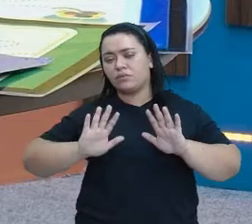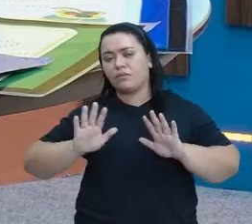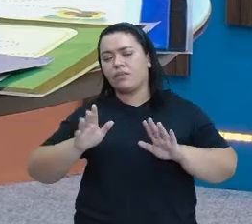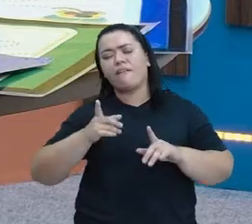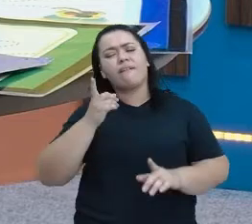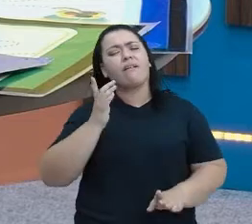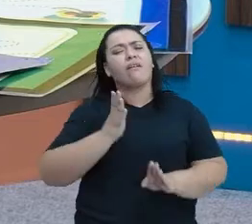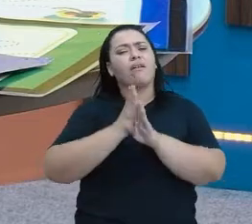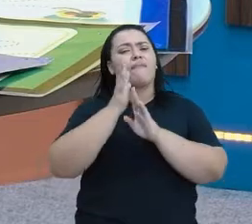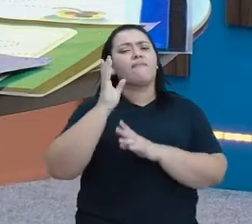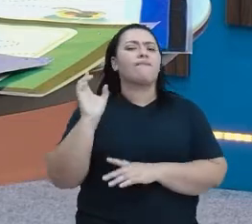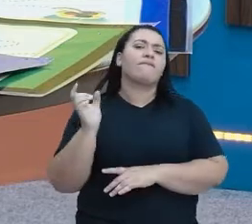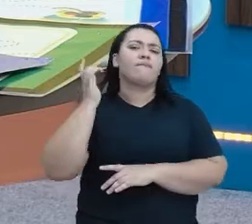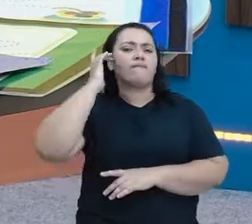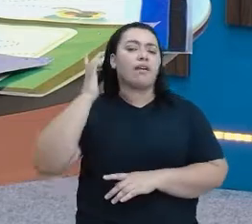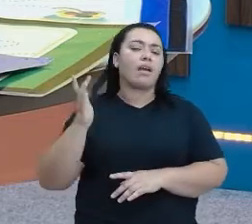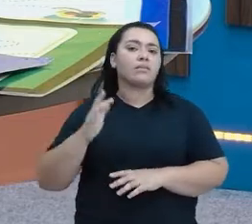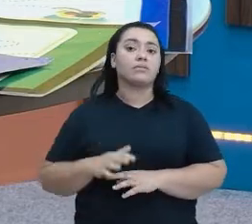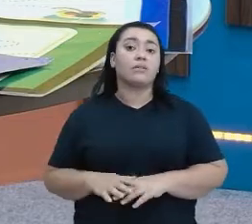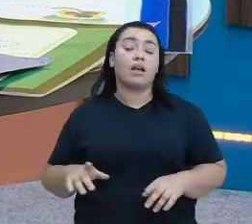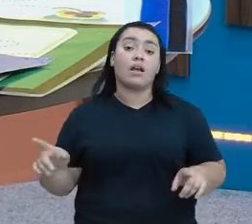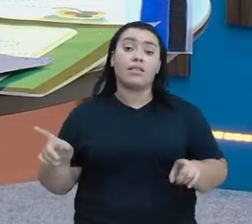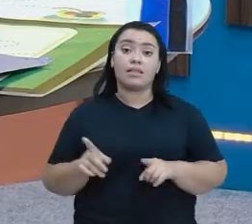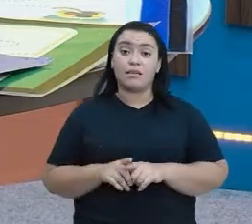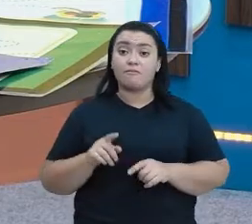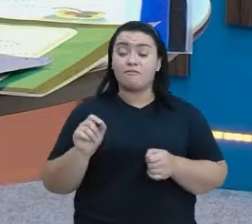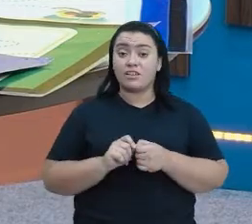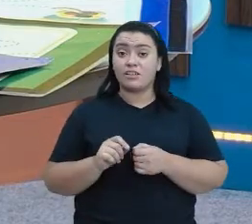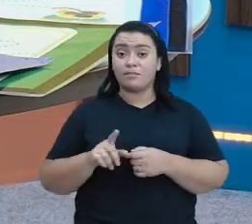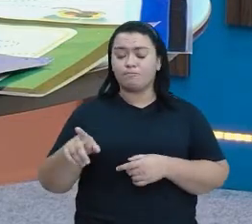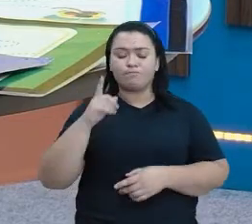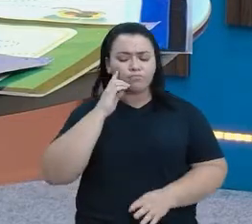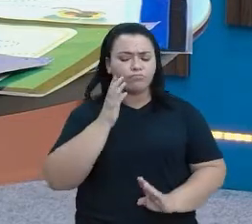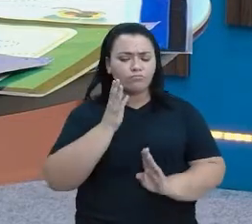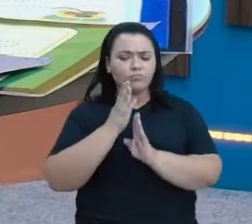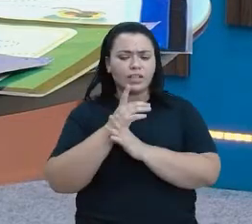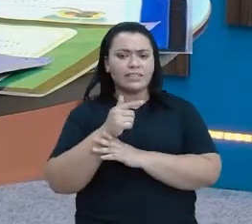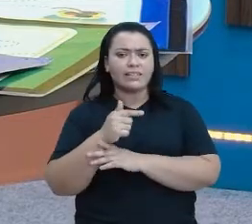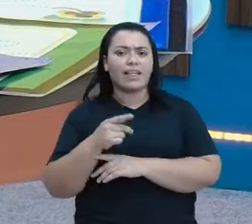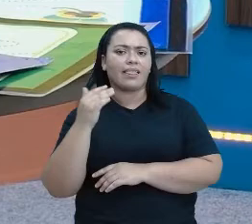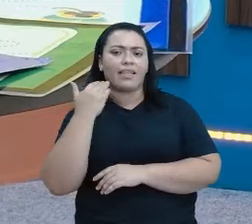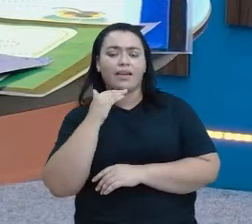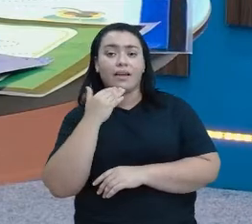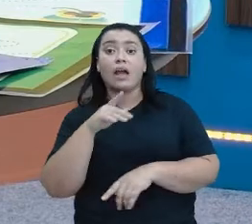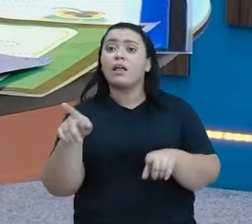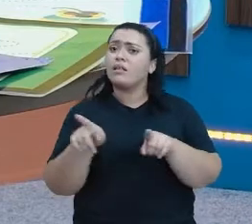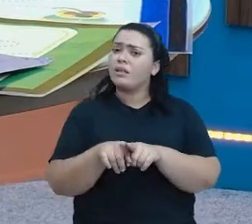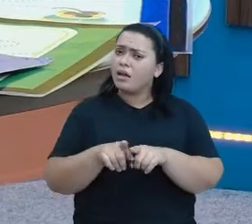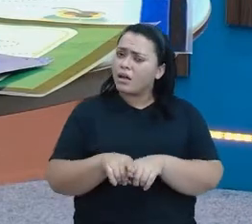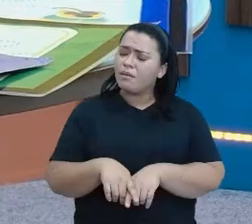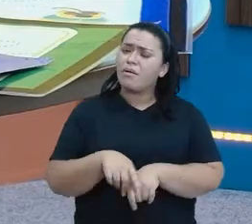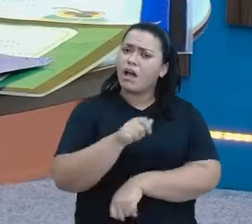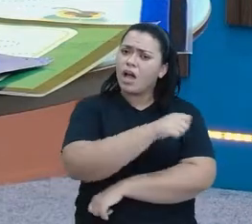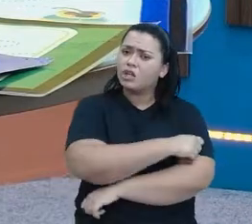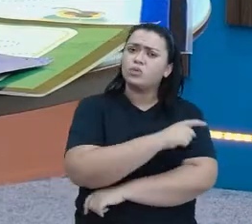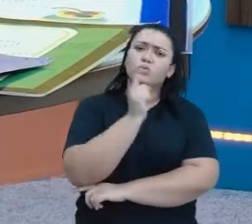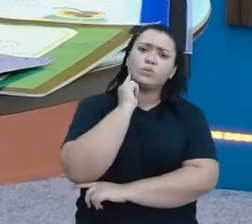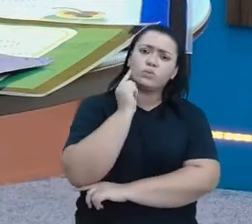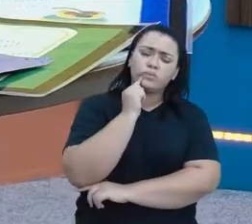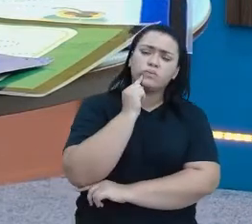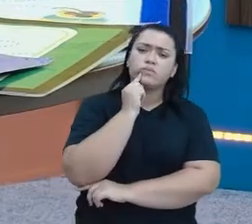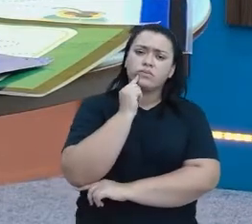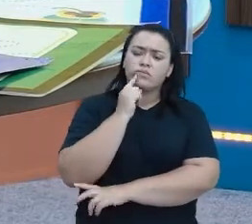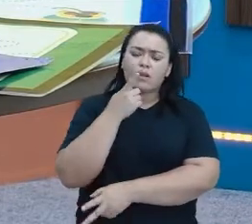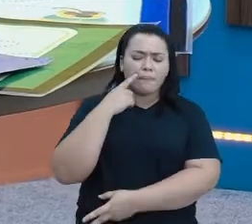encontrar. Você pode trabalhar o jogo dos 7 erros com o estudante surdo, para ele também